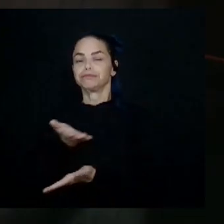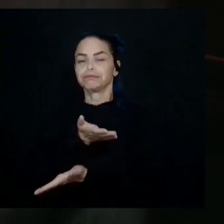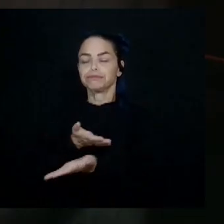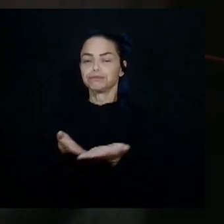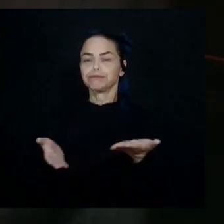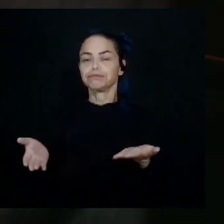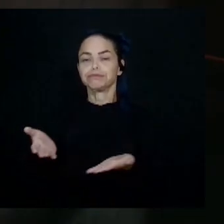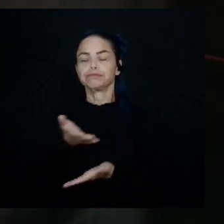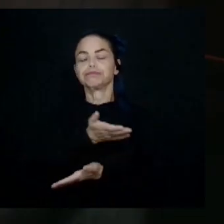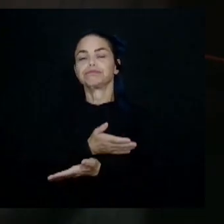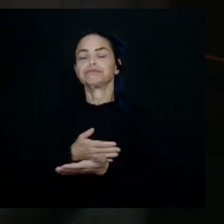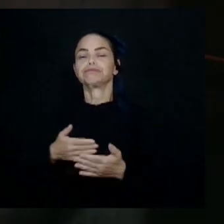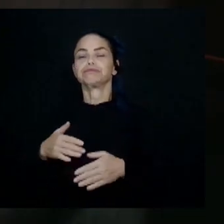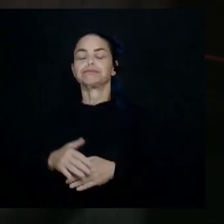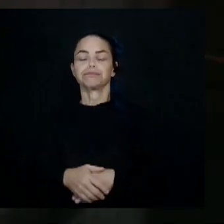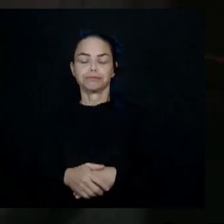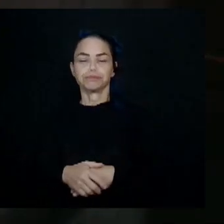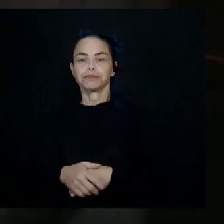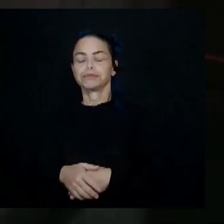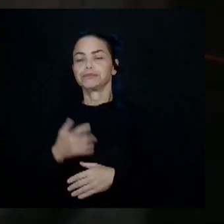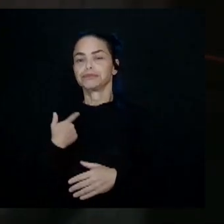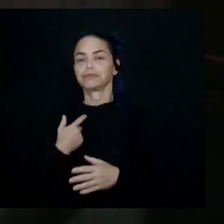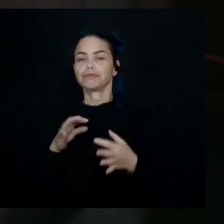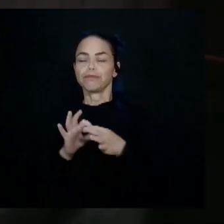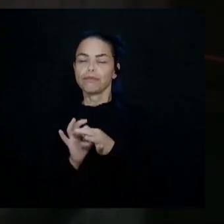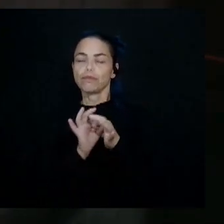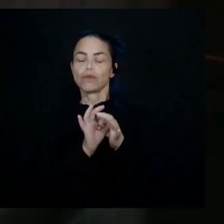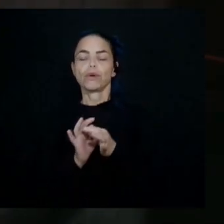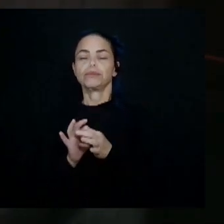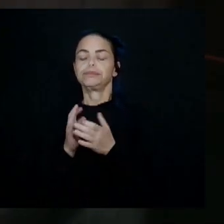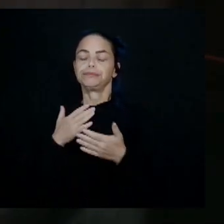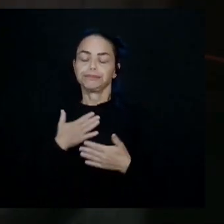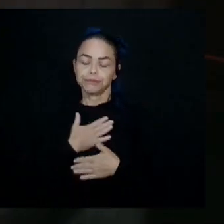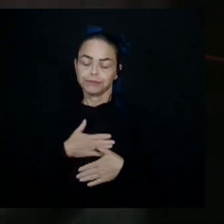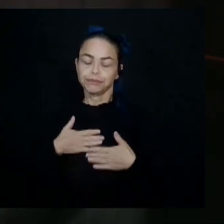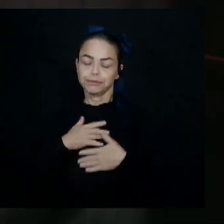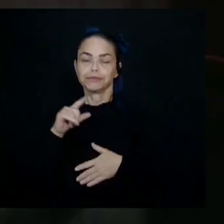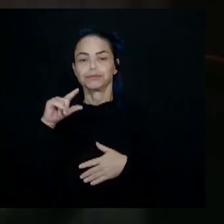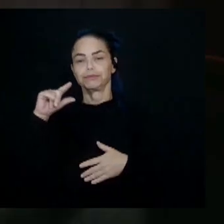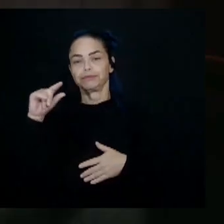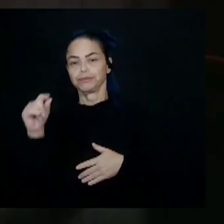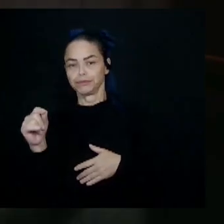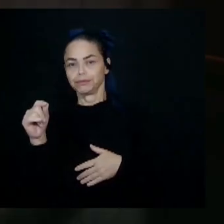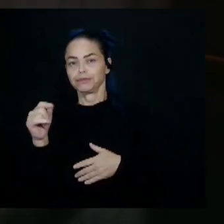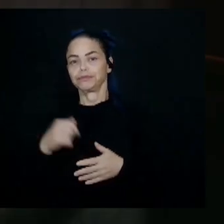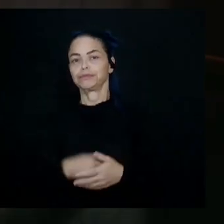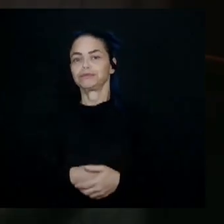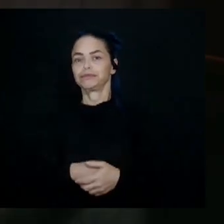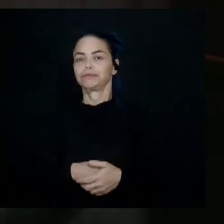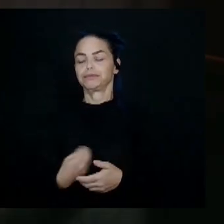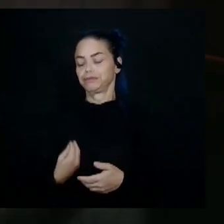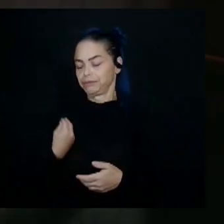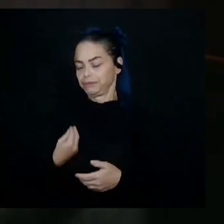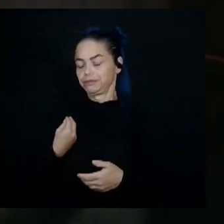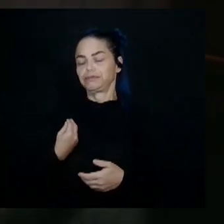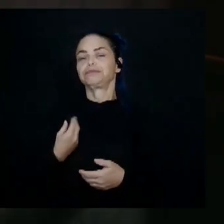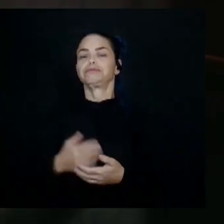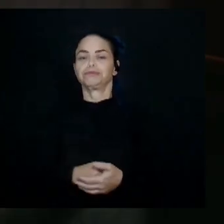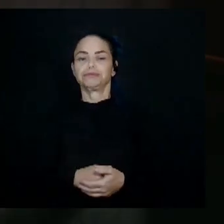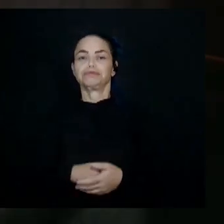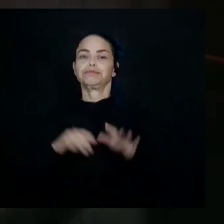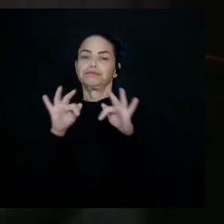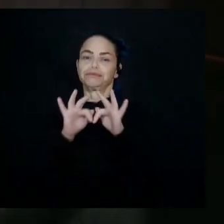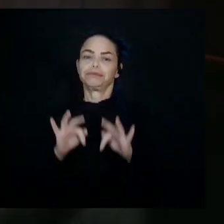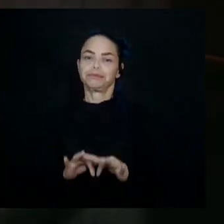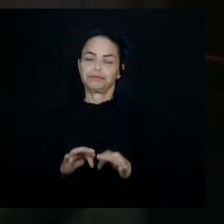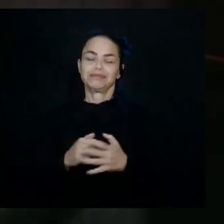sempre fazem aquela conexão tão gostosa que sai daqui do programa e vai para a vida. E a gente fica muito feliz com isso.